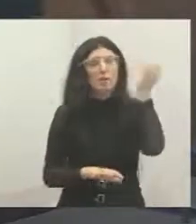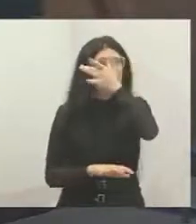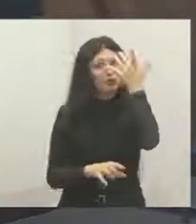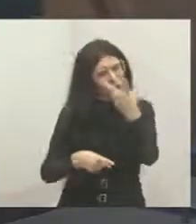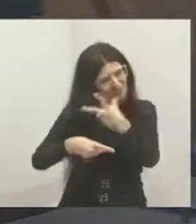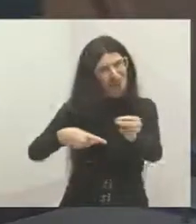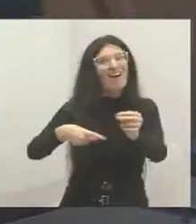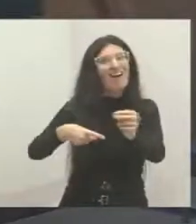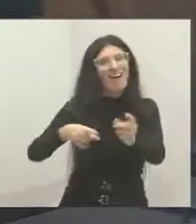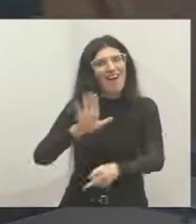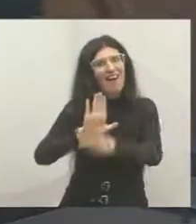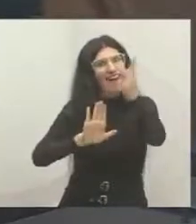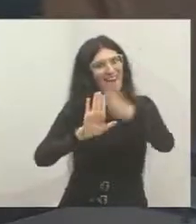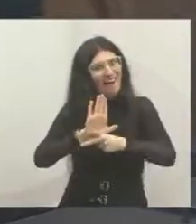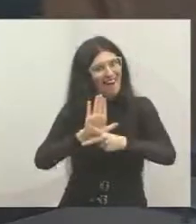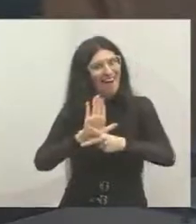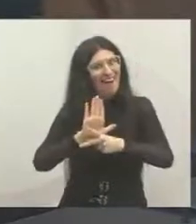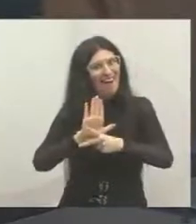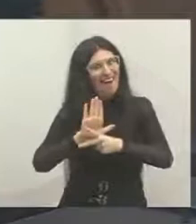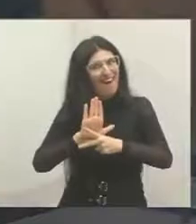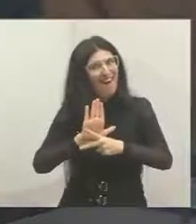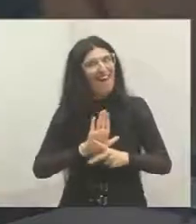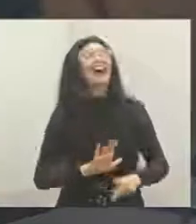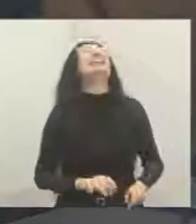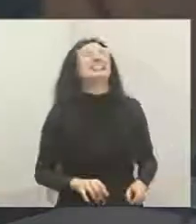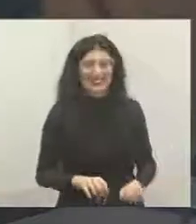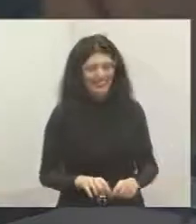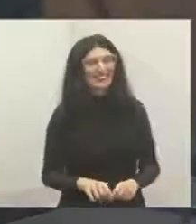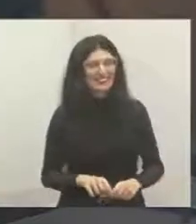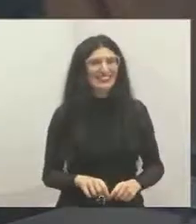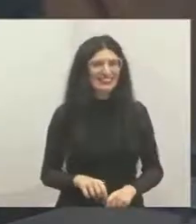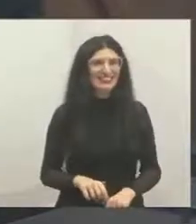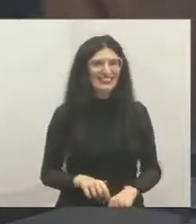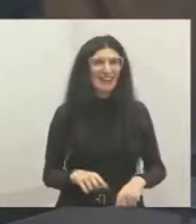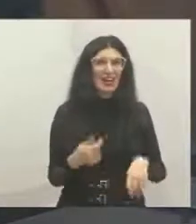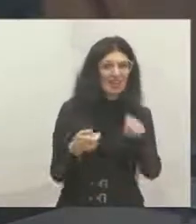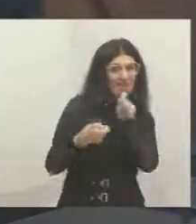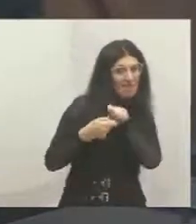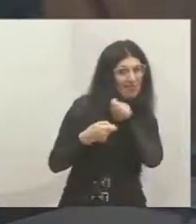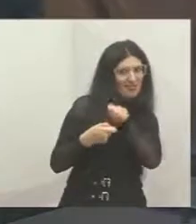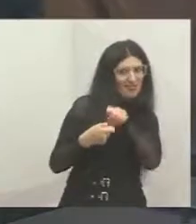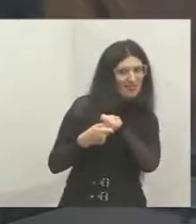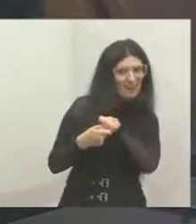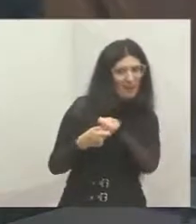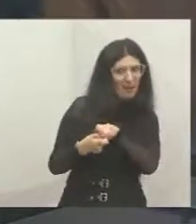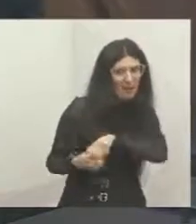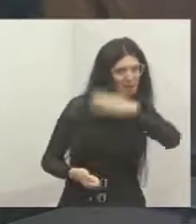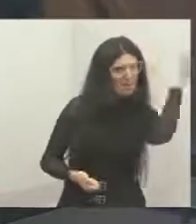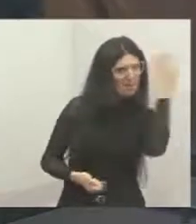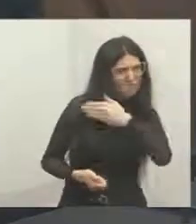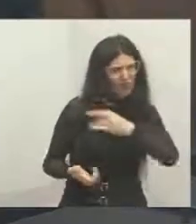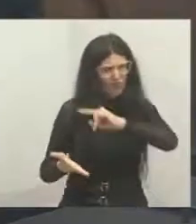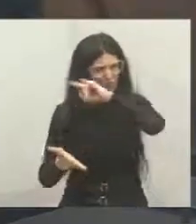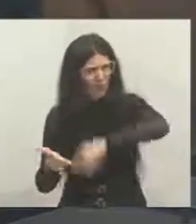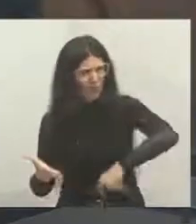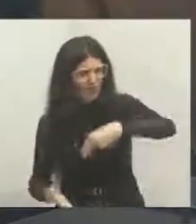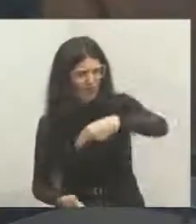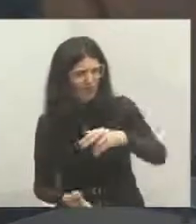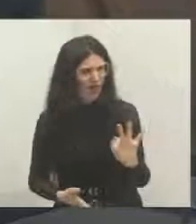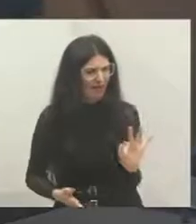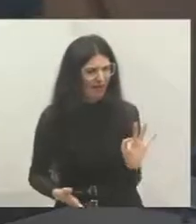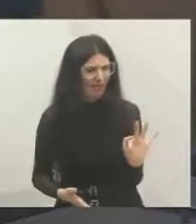projeto, né, ele vai executar uma parte do projeto, apresenta notas fiscais, apresenta a